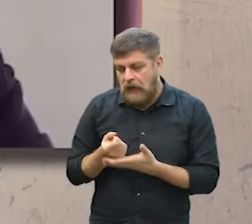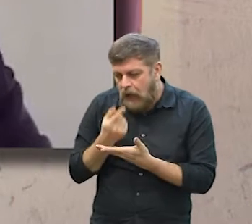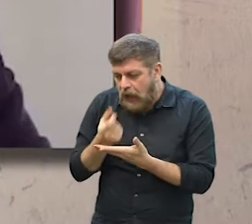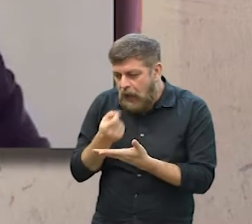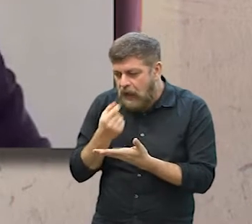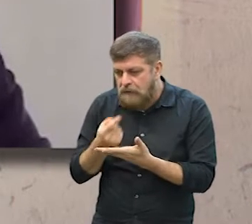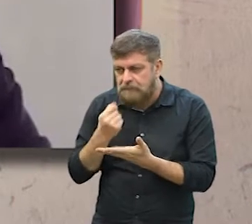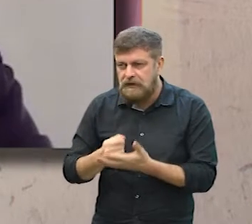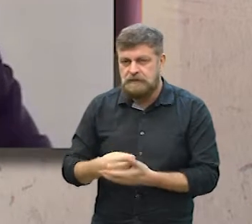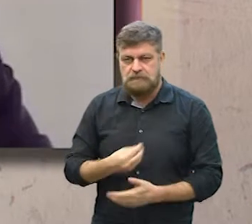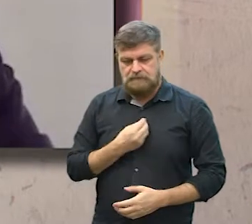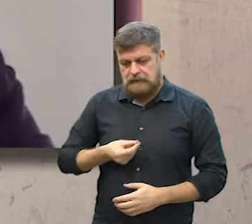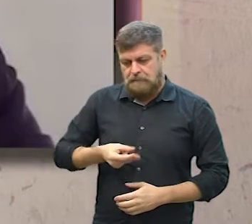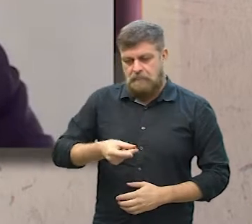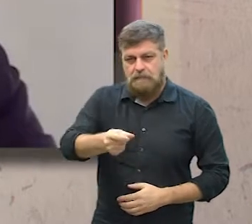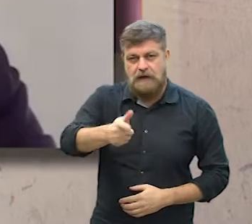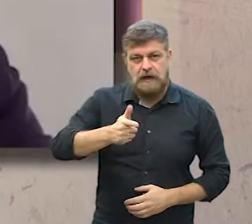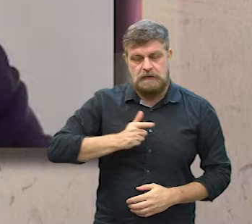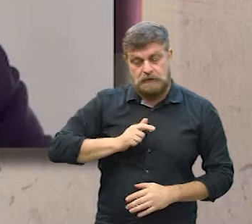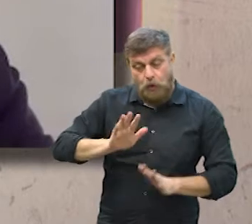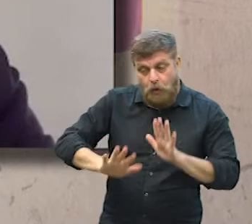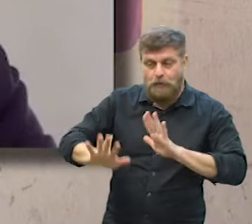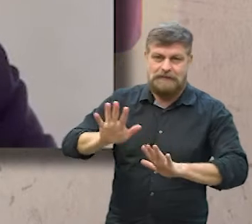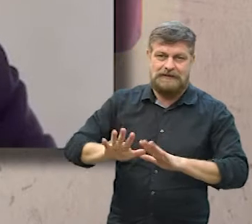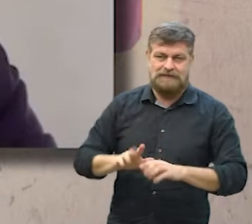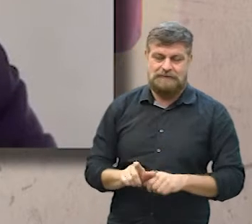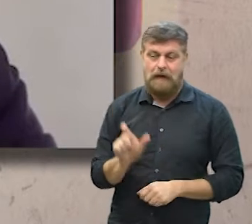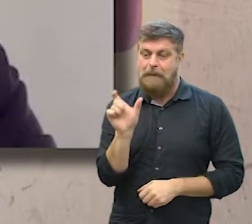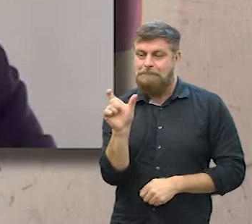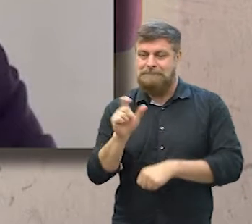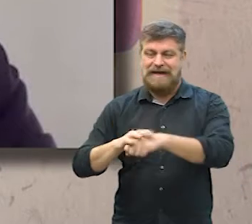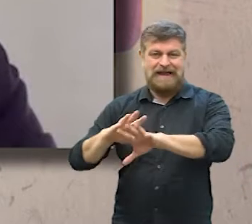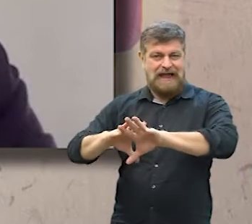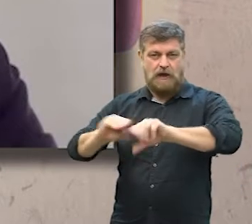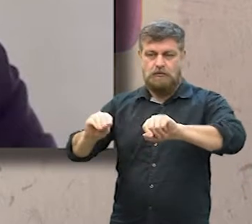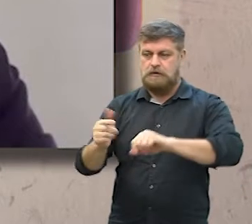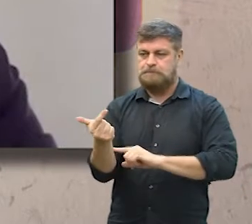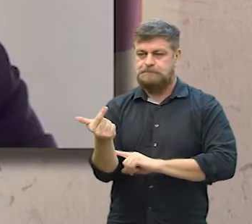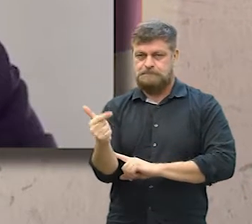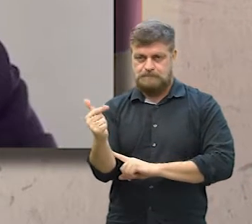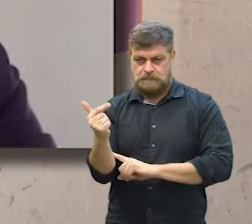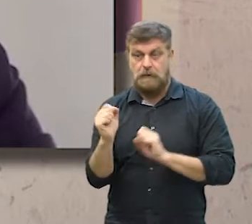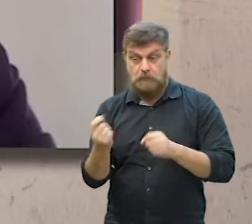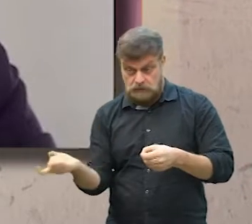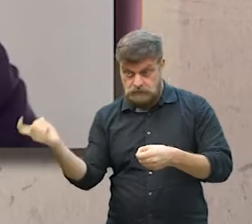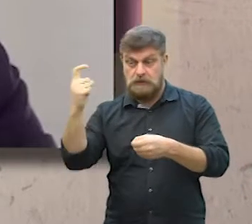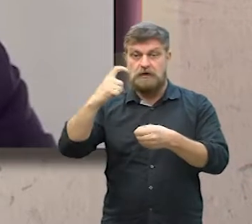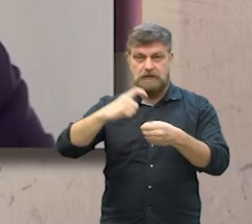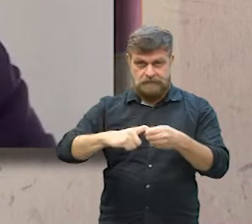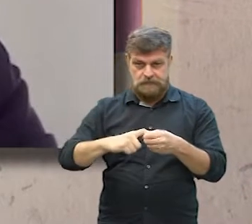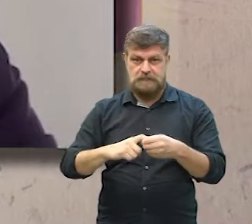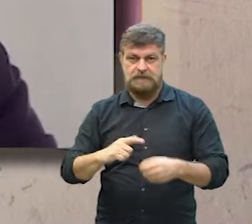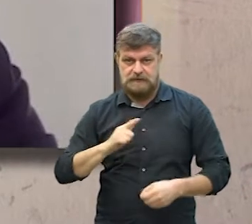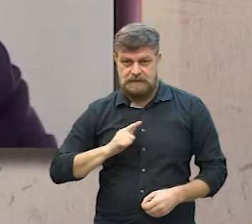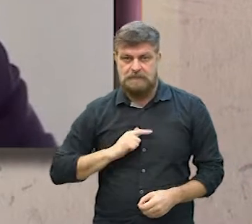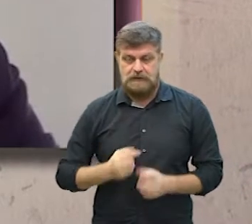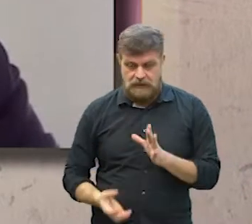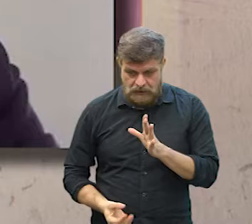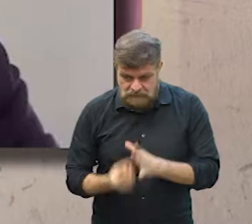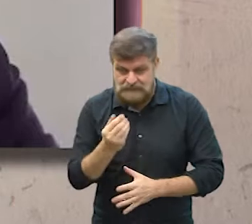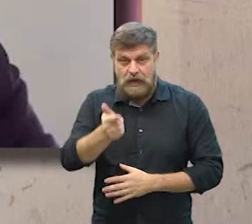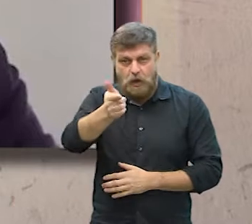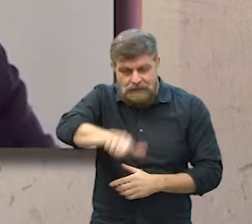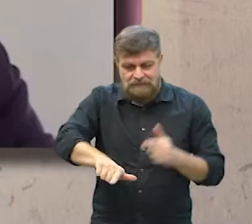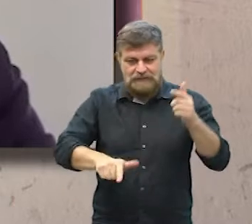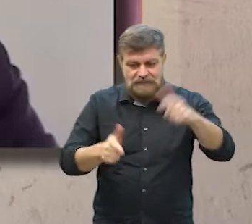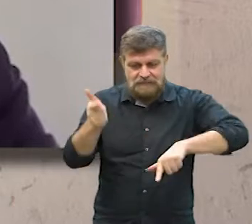que usar um remédio para o resto da vida. Mas a gente tem o cuidado para não falar em cura, porque aquela tendência existe e a doença pode retornar depois de uma época